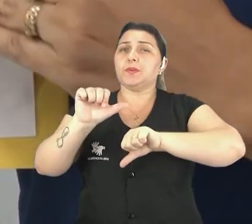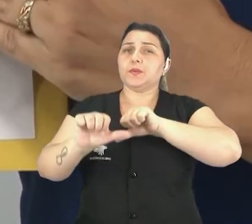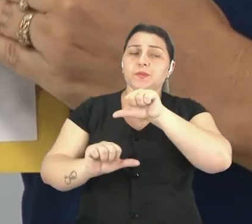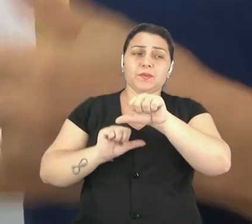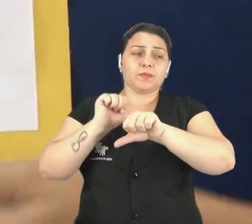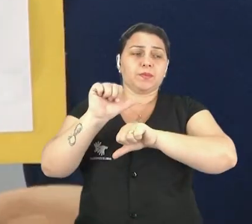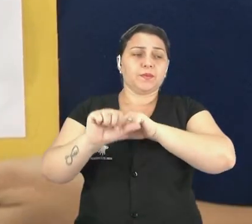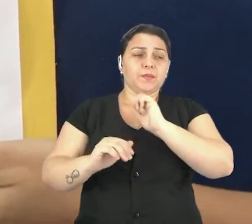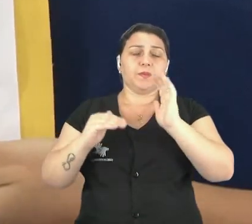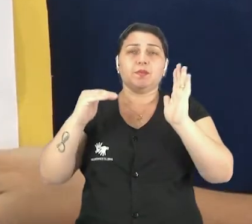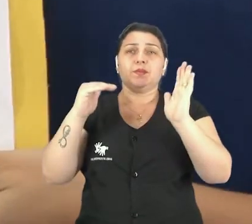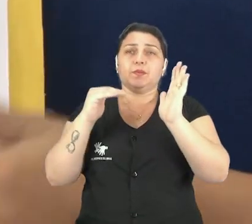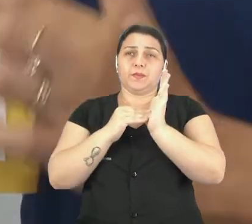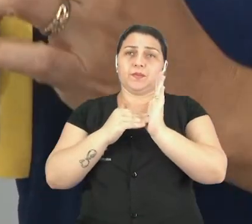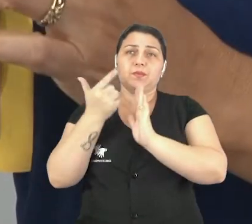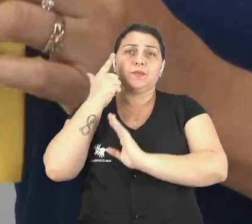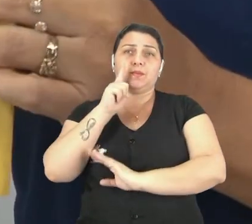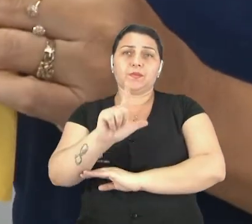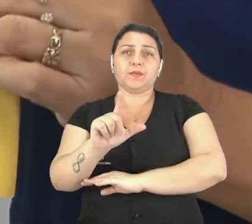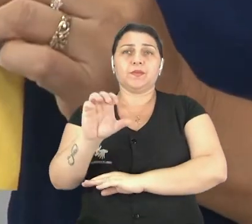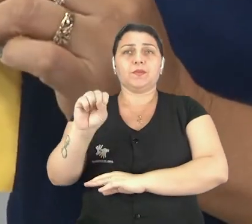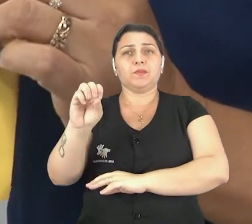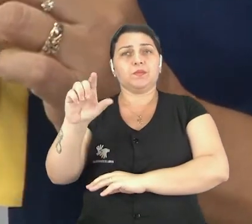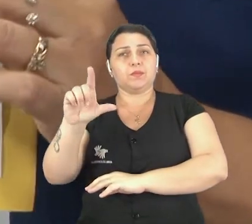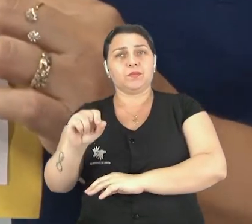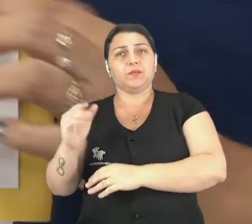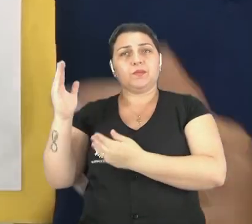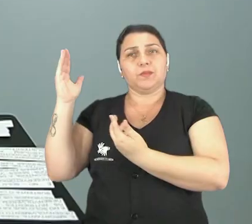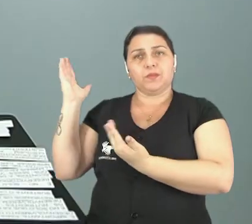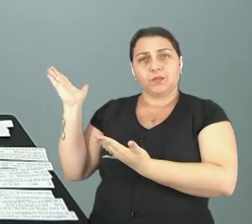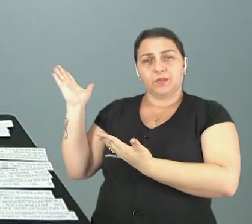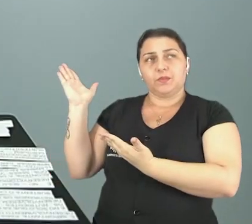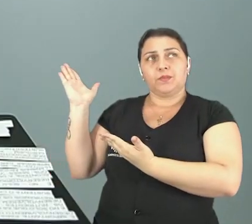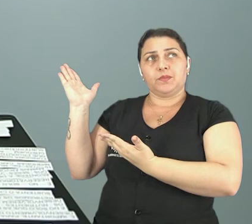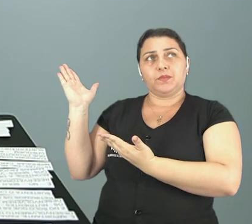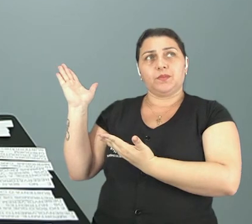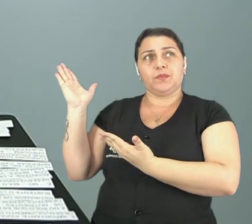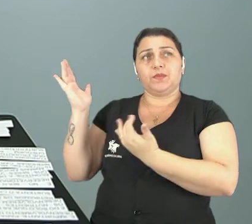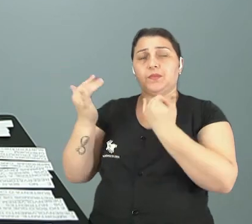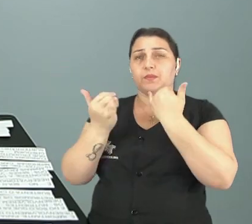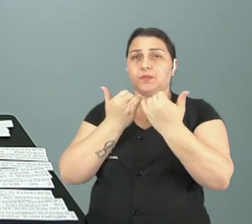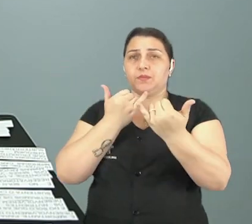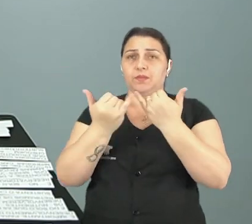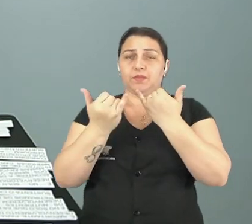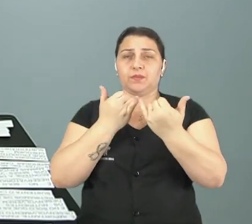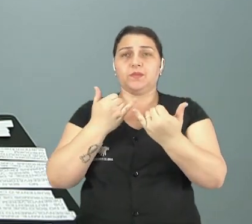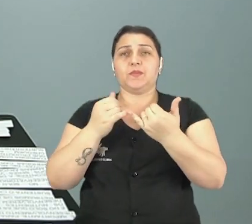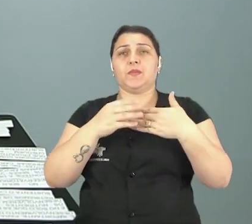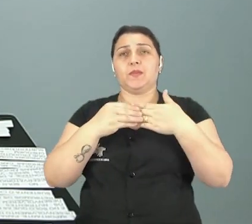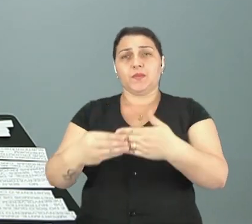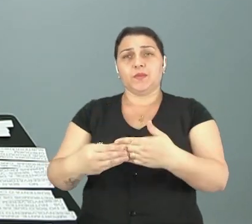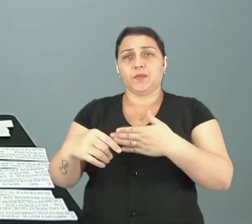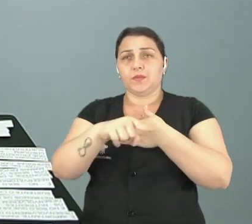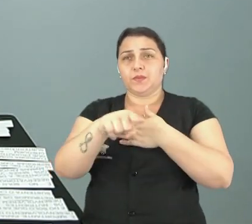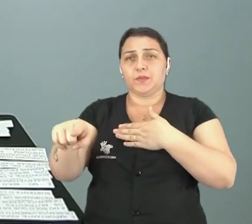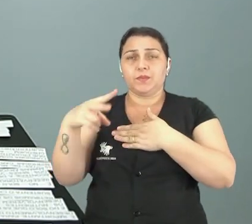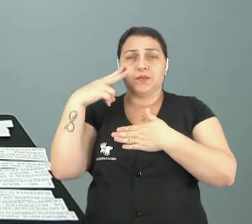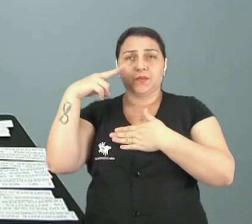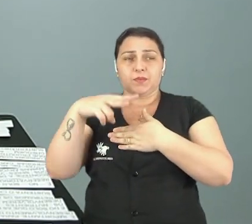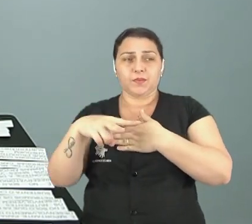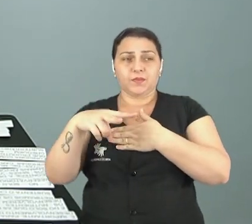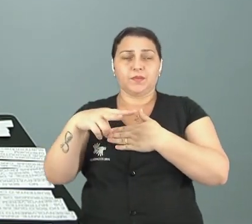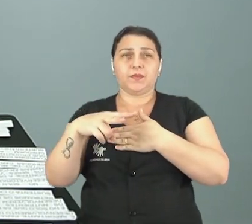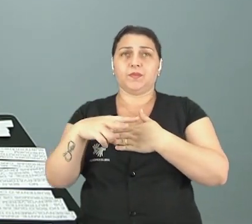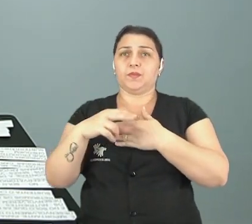alterações até se transformar nesse solo aqui, tá? Um solo semelhante a esse que eu trouxe para